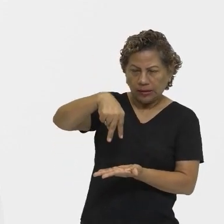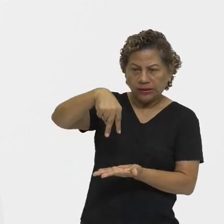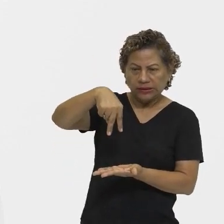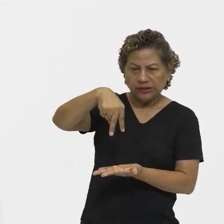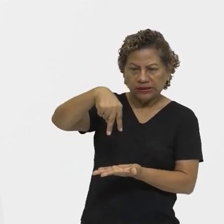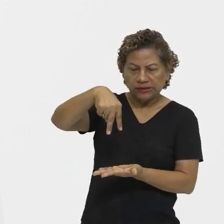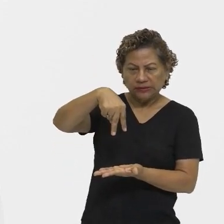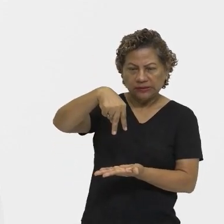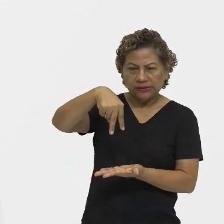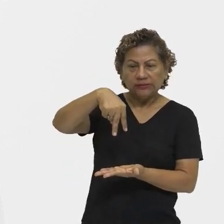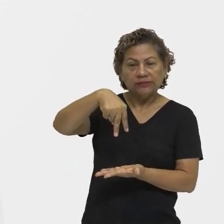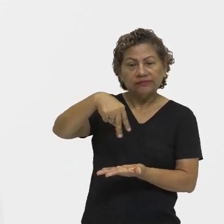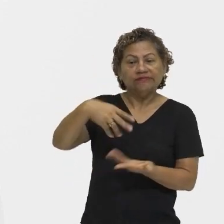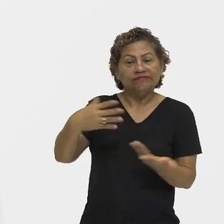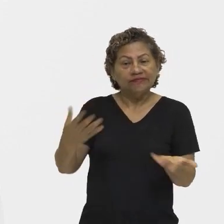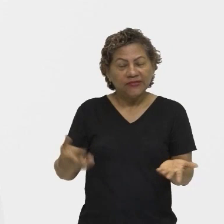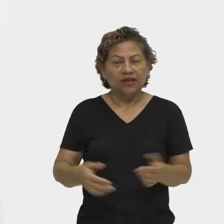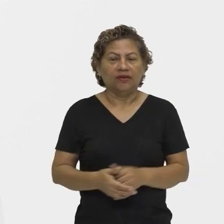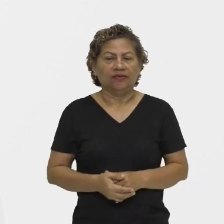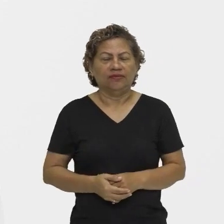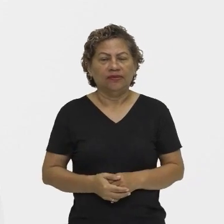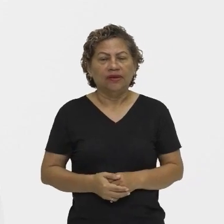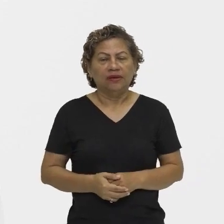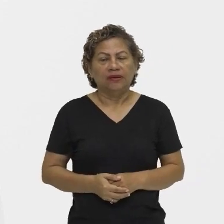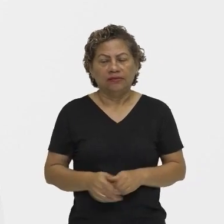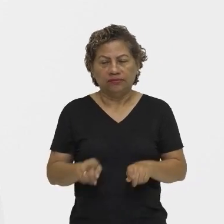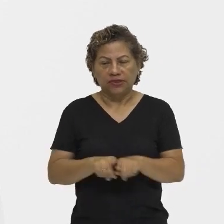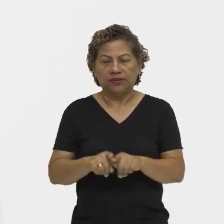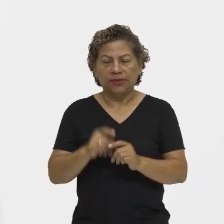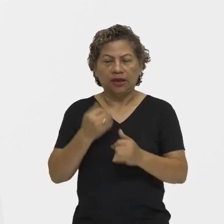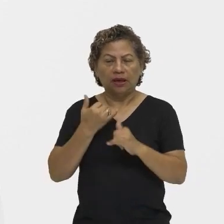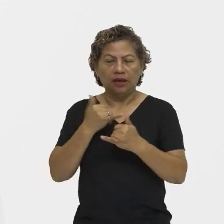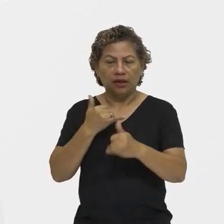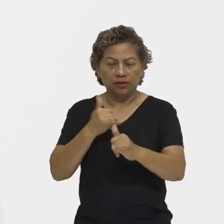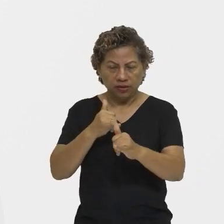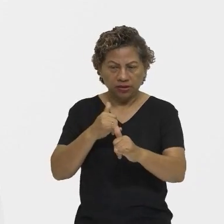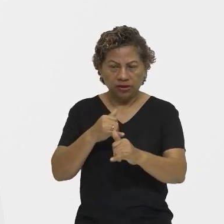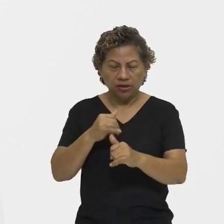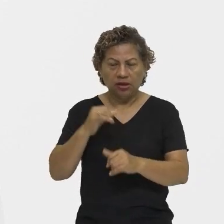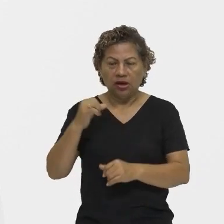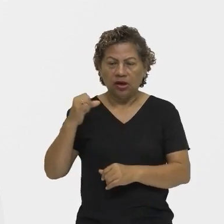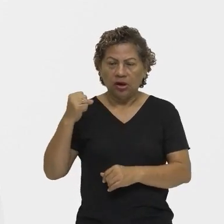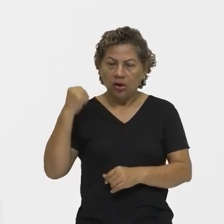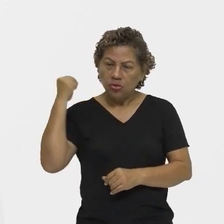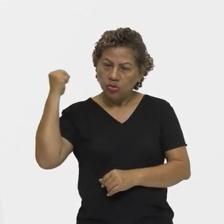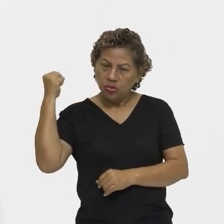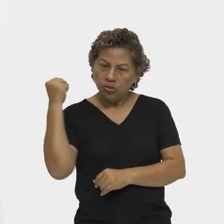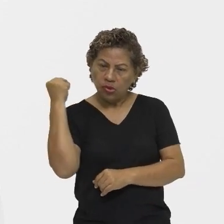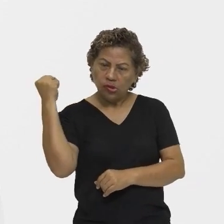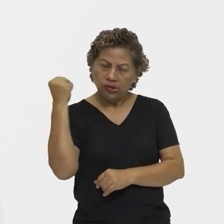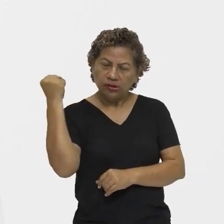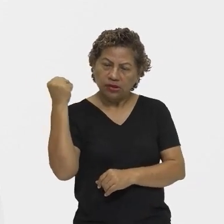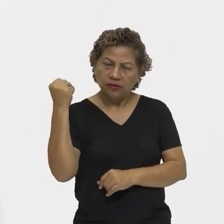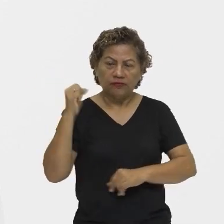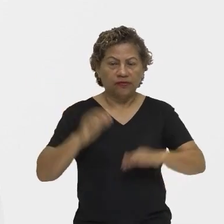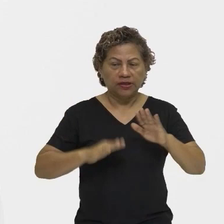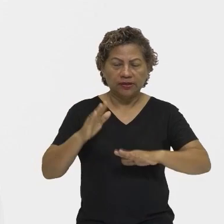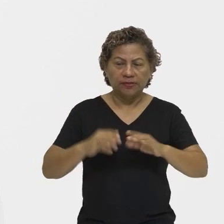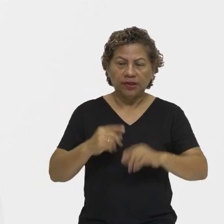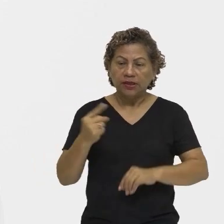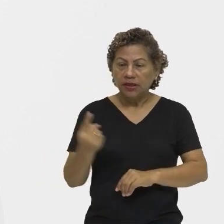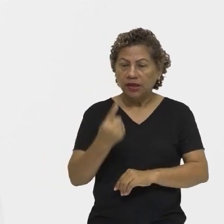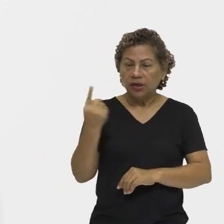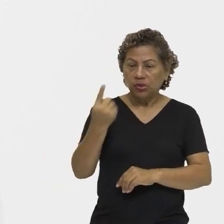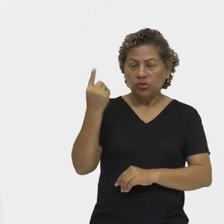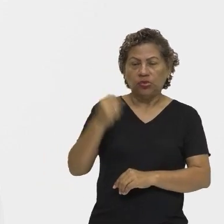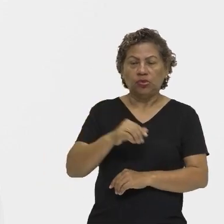corriqueira, certo? A energia potencial, ela vai depender da altura que o corpo se encontra em relação ao solo. Se a